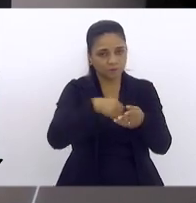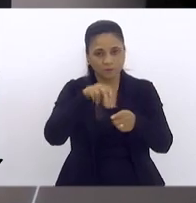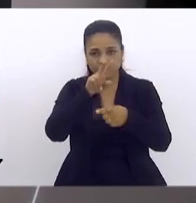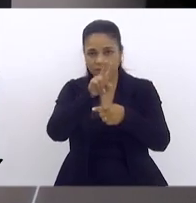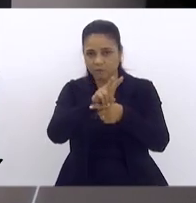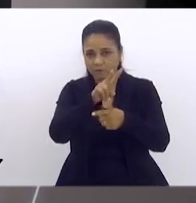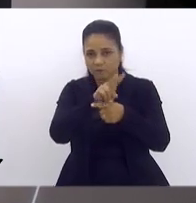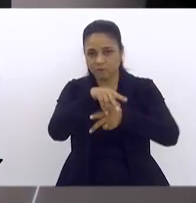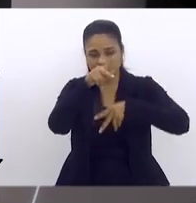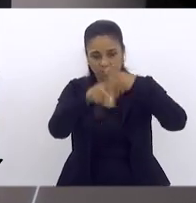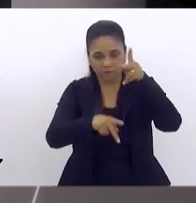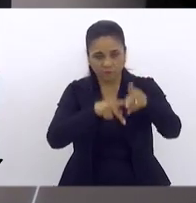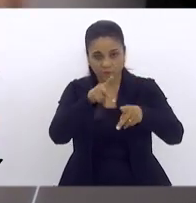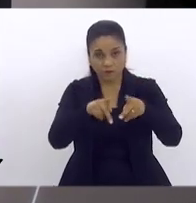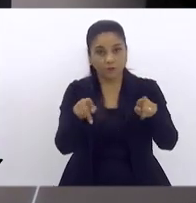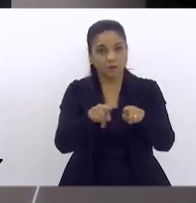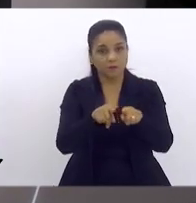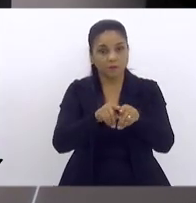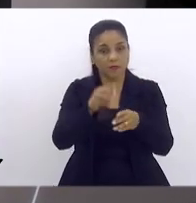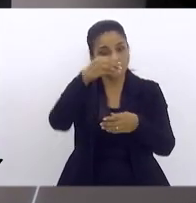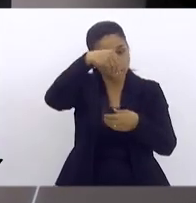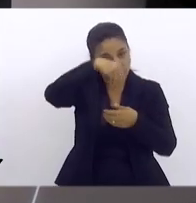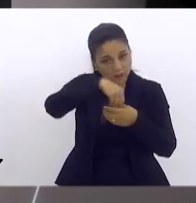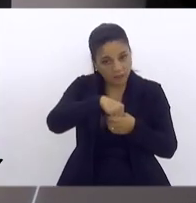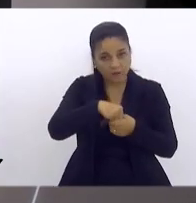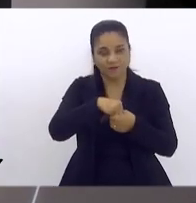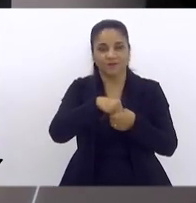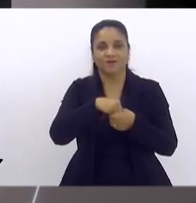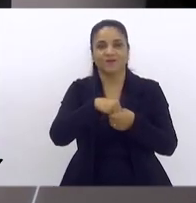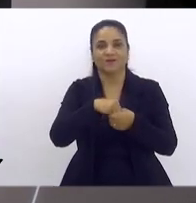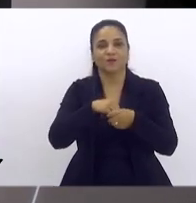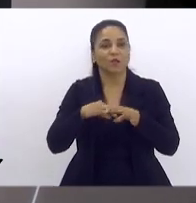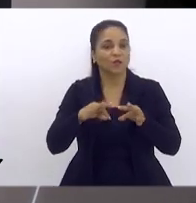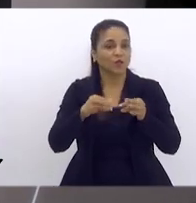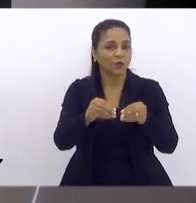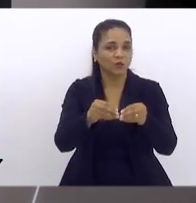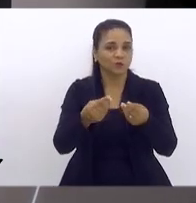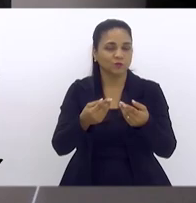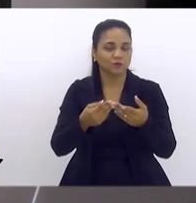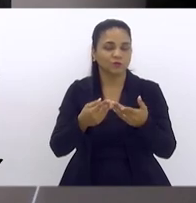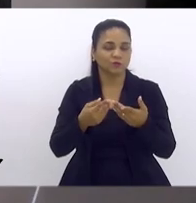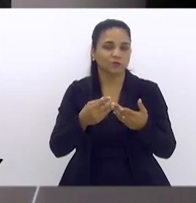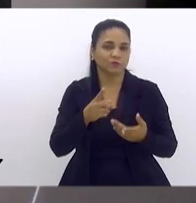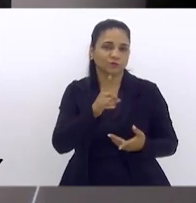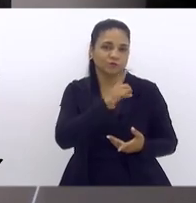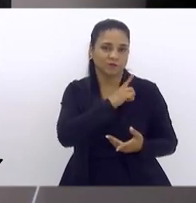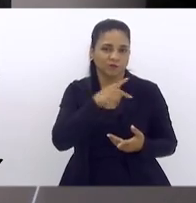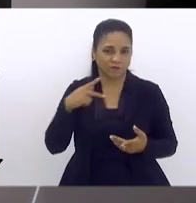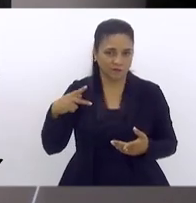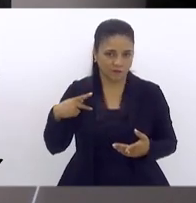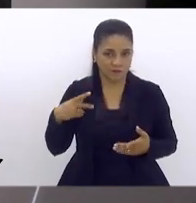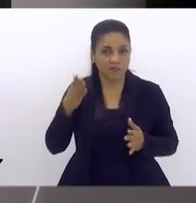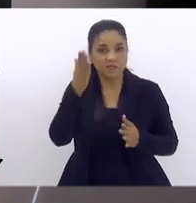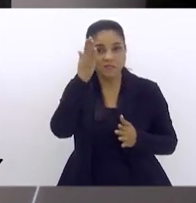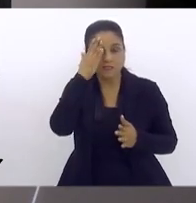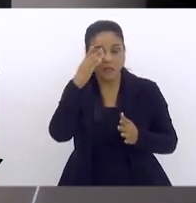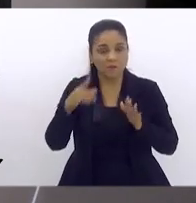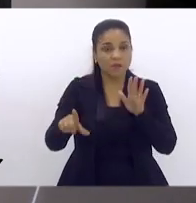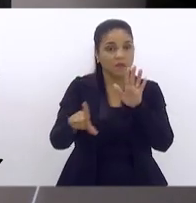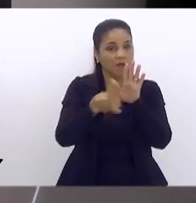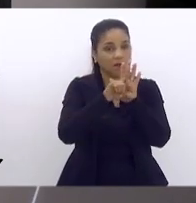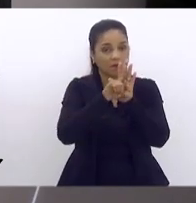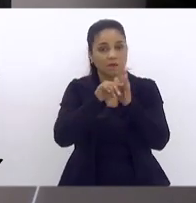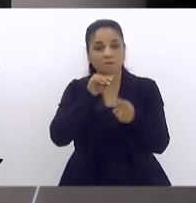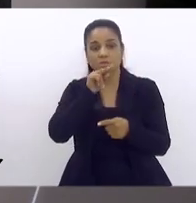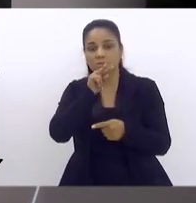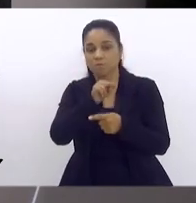interno Porque a partir do momento em que o nosso público né os nossos colaboradores por exemplo da Defensoria sabem o que é a lei geral de proteção de dados e